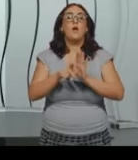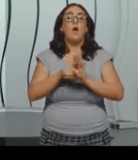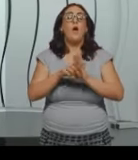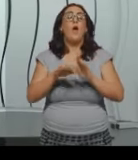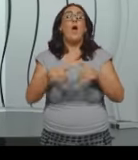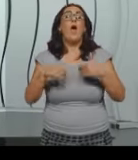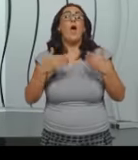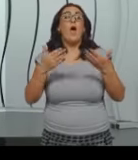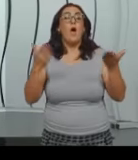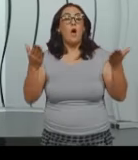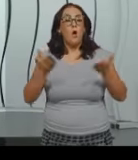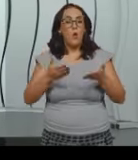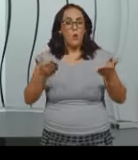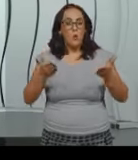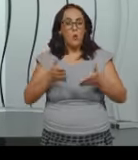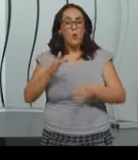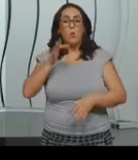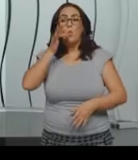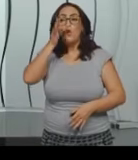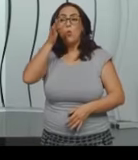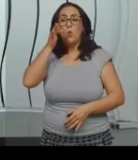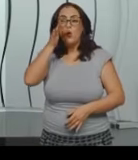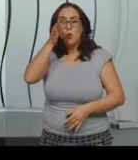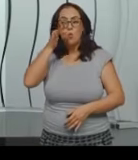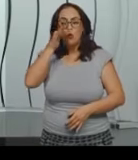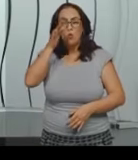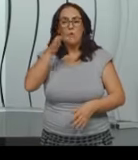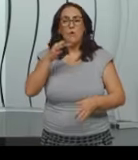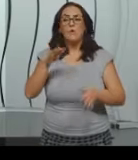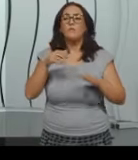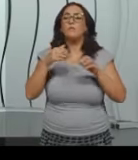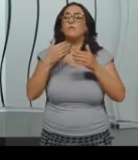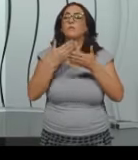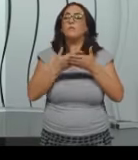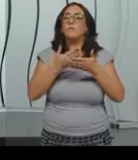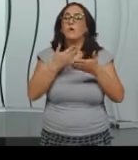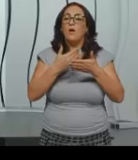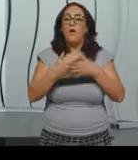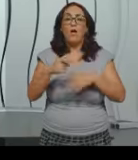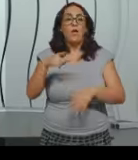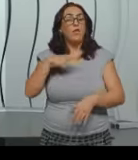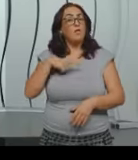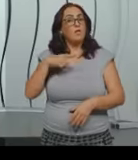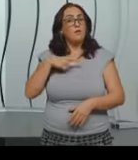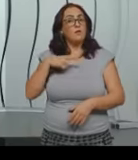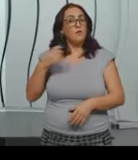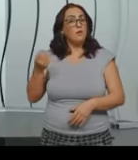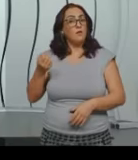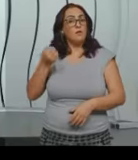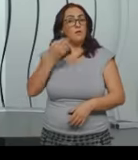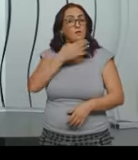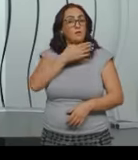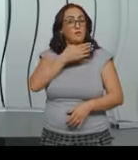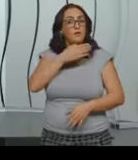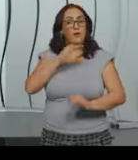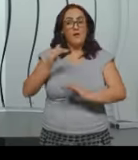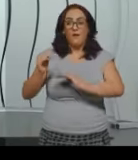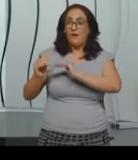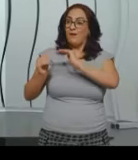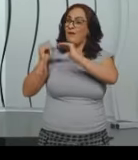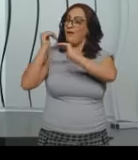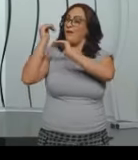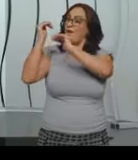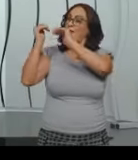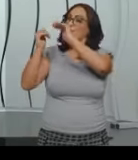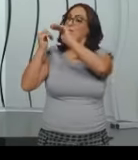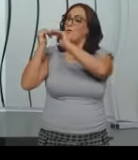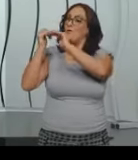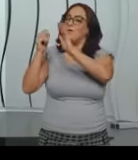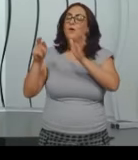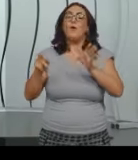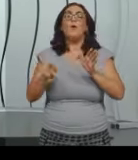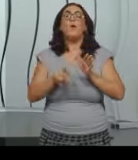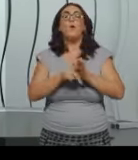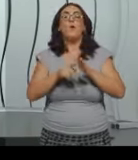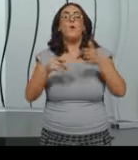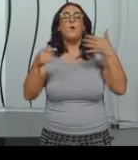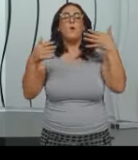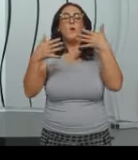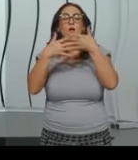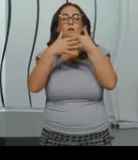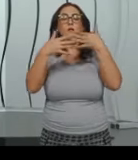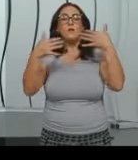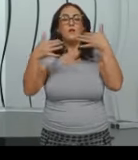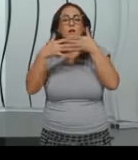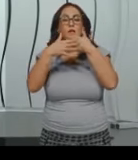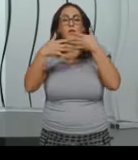nós vamos ver aqui hoje, nós temos então uma novidade evolutiva, que vai ser tecidos vasculares